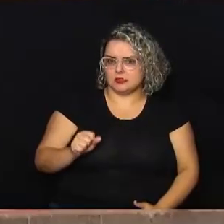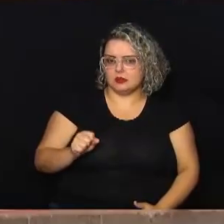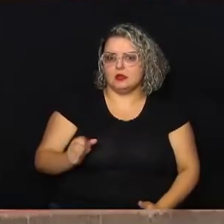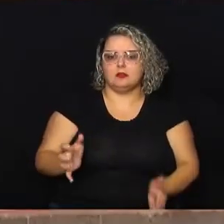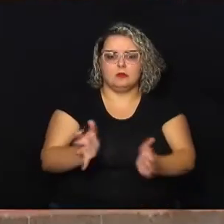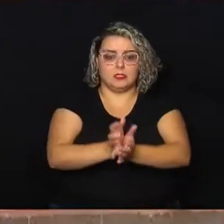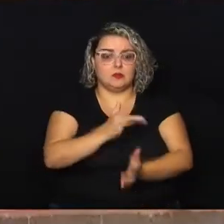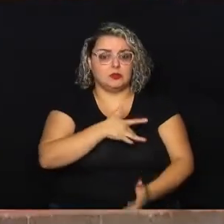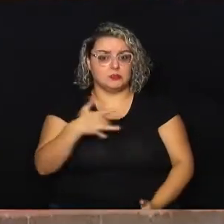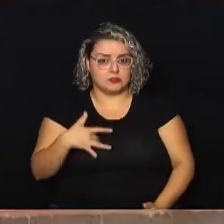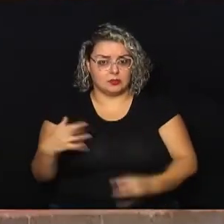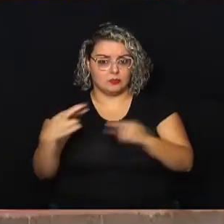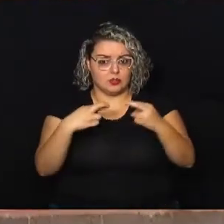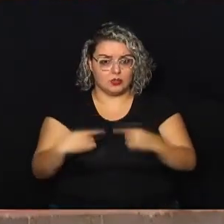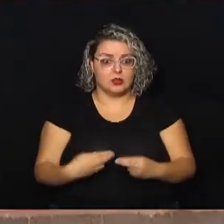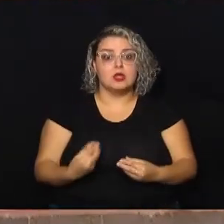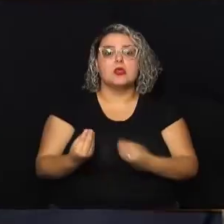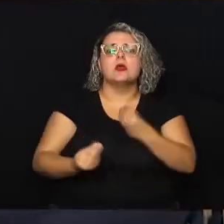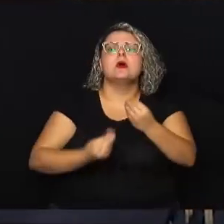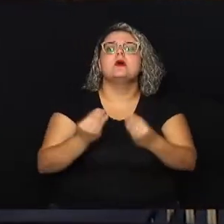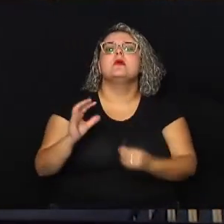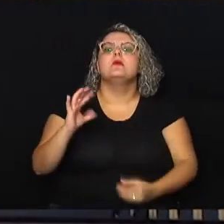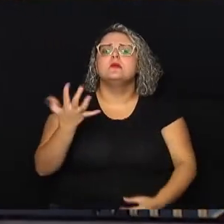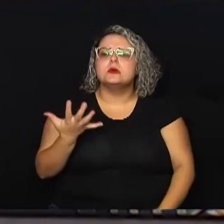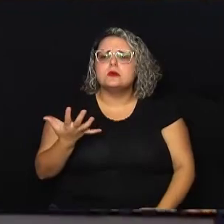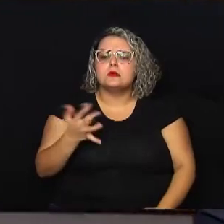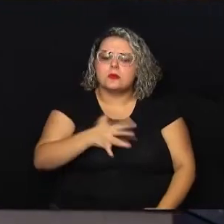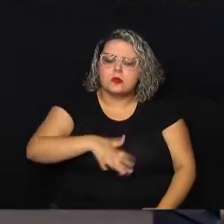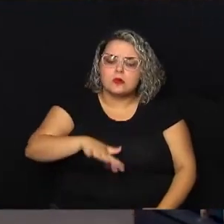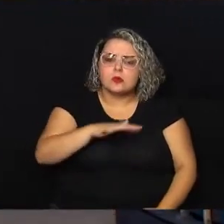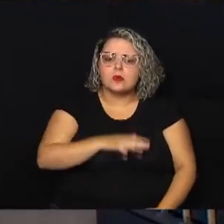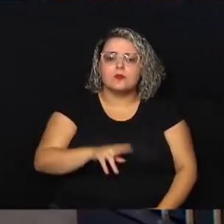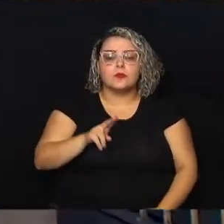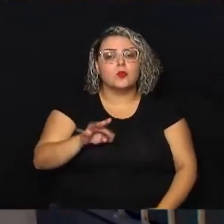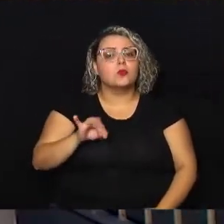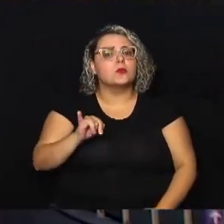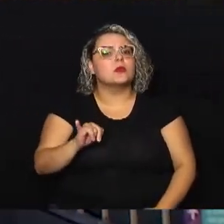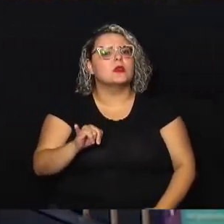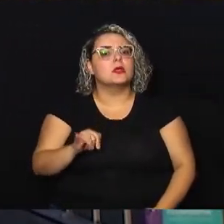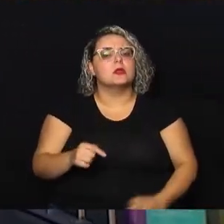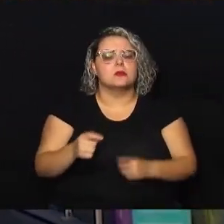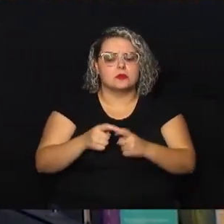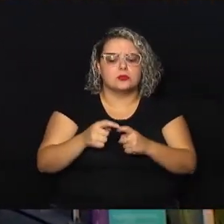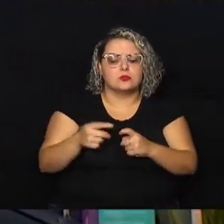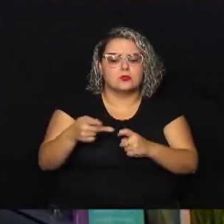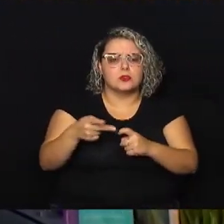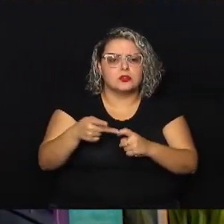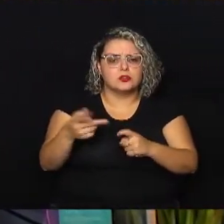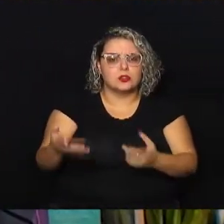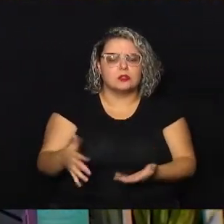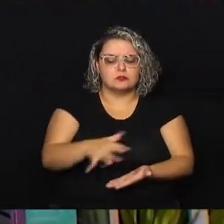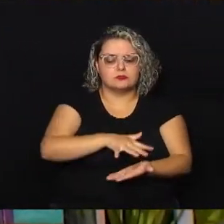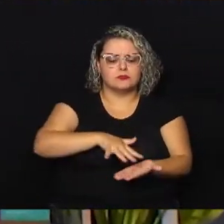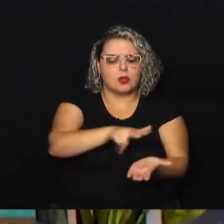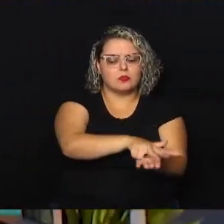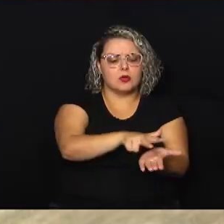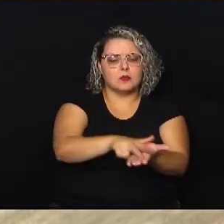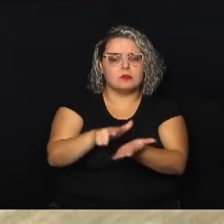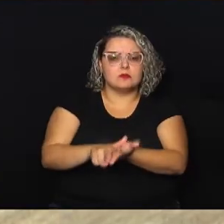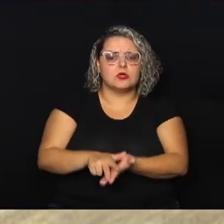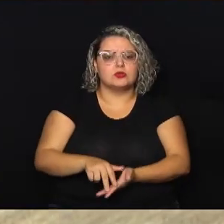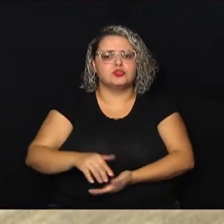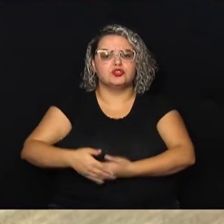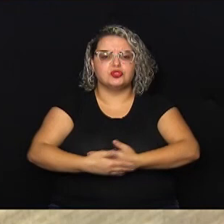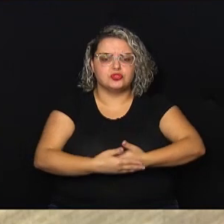está ocorrendo o remanejamento dos casos de UTI neonatal e outros para os demais hospitais da rede pública.